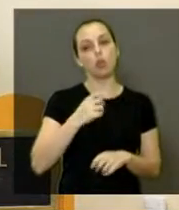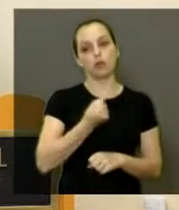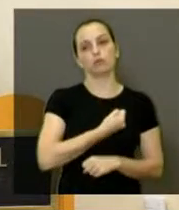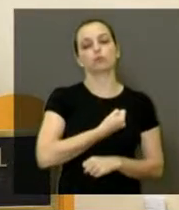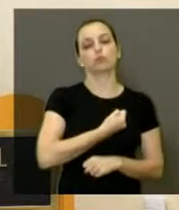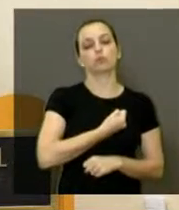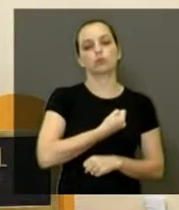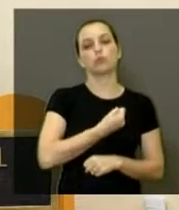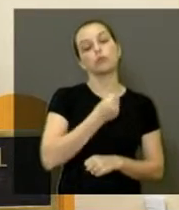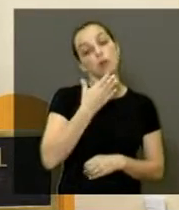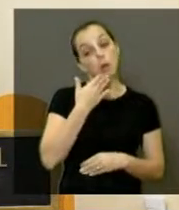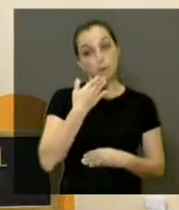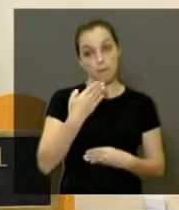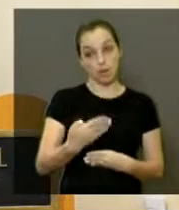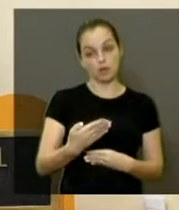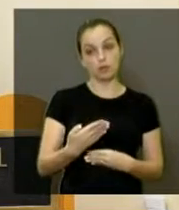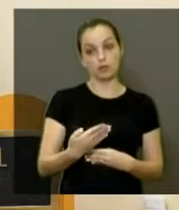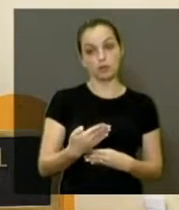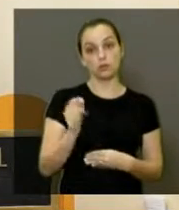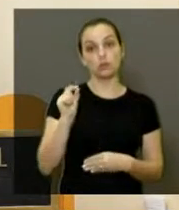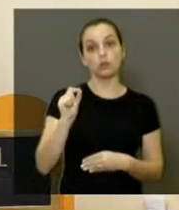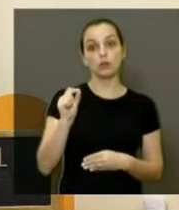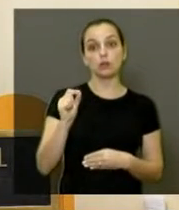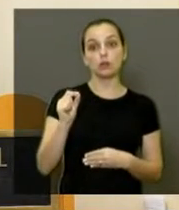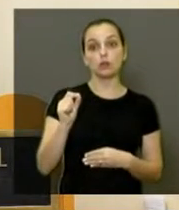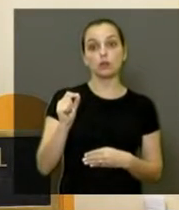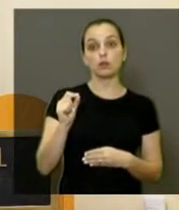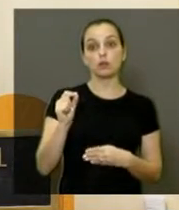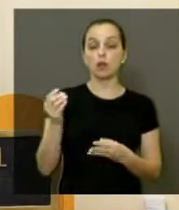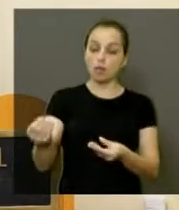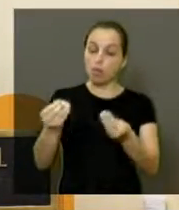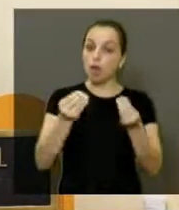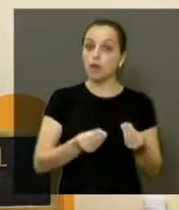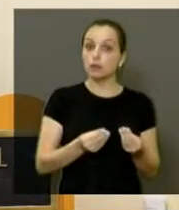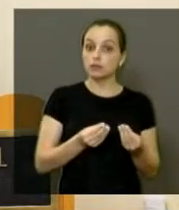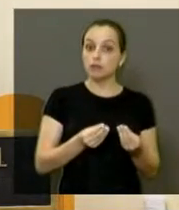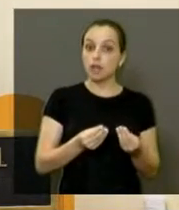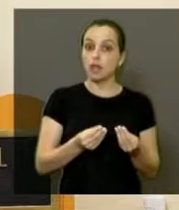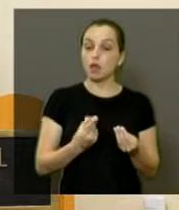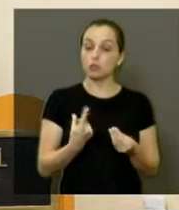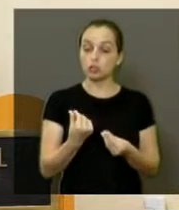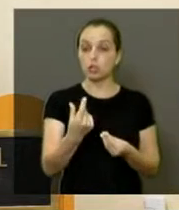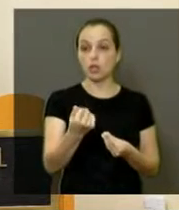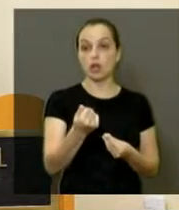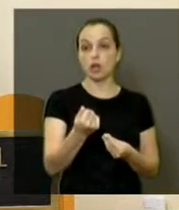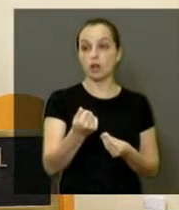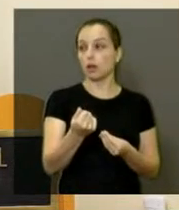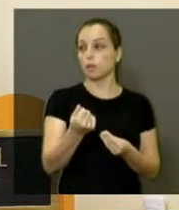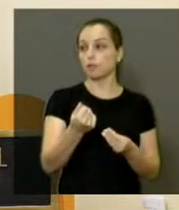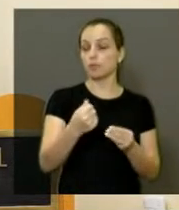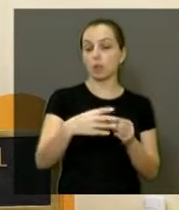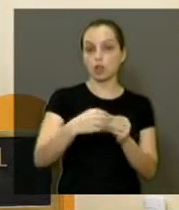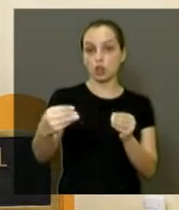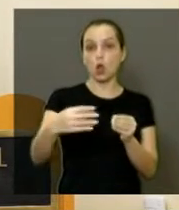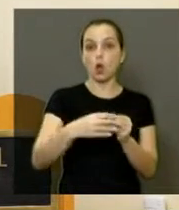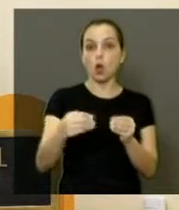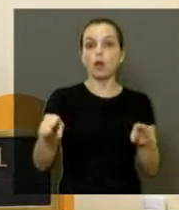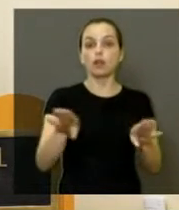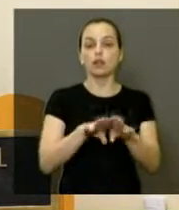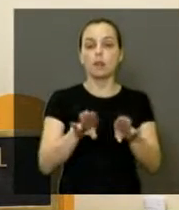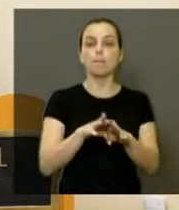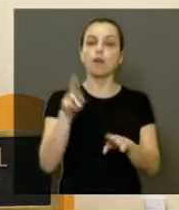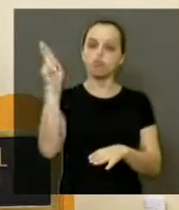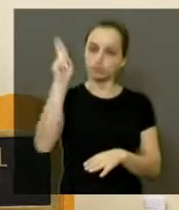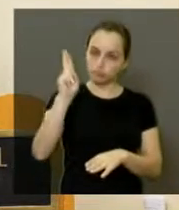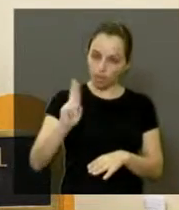eu peço, então, olha, ele trazer em dólares e em reais, quanto por ano o governo brasileiro,